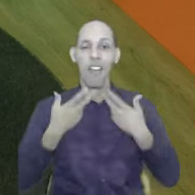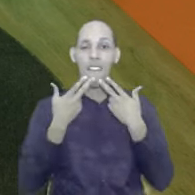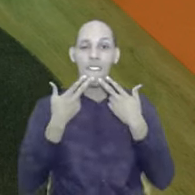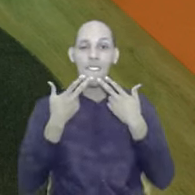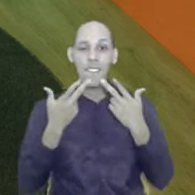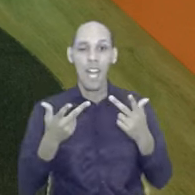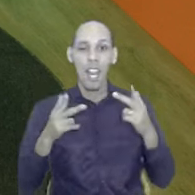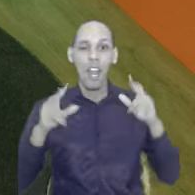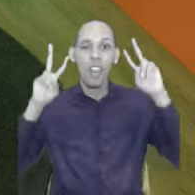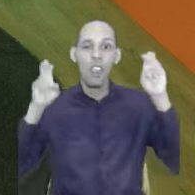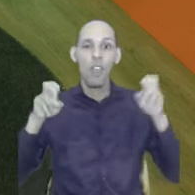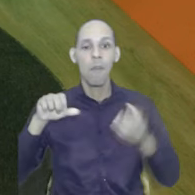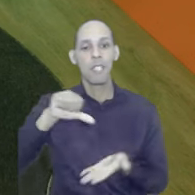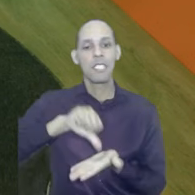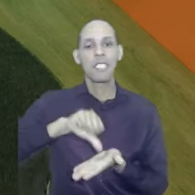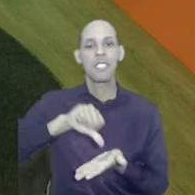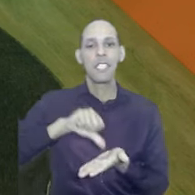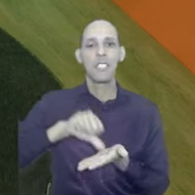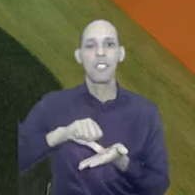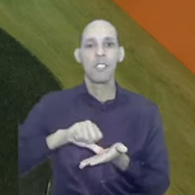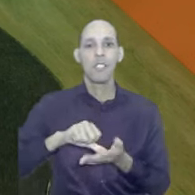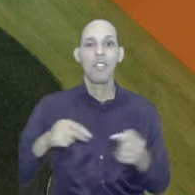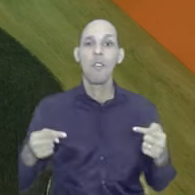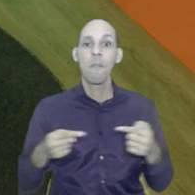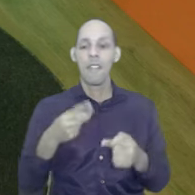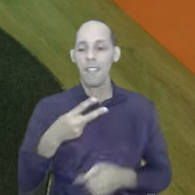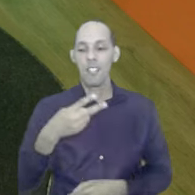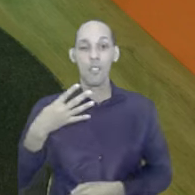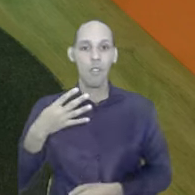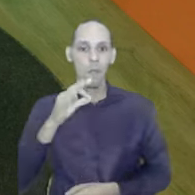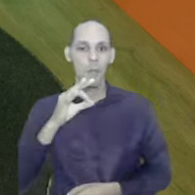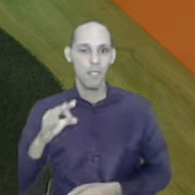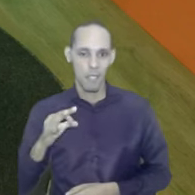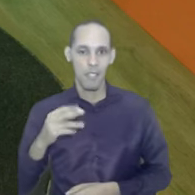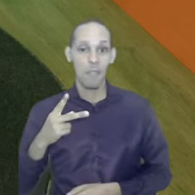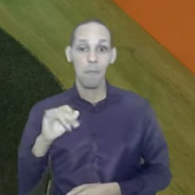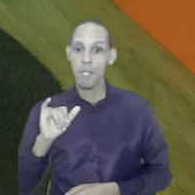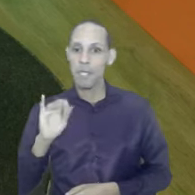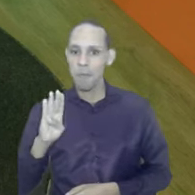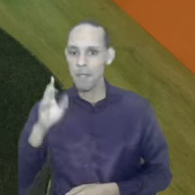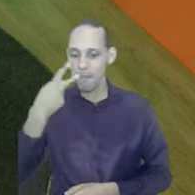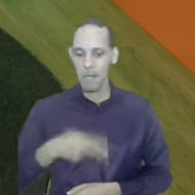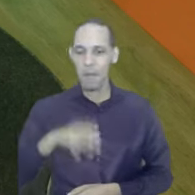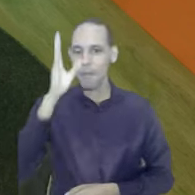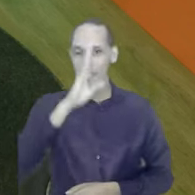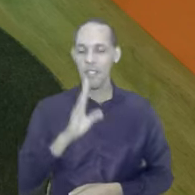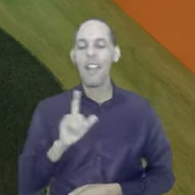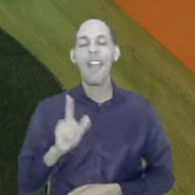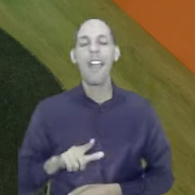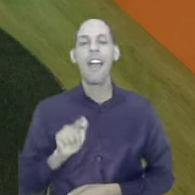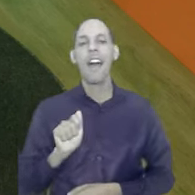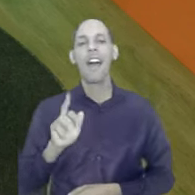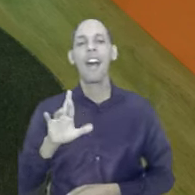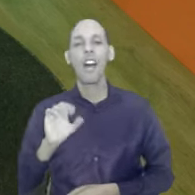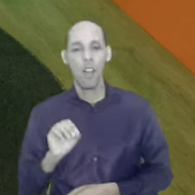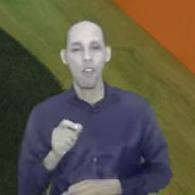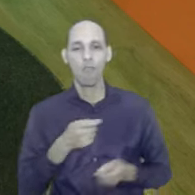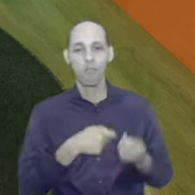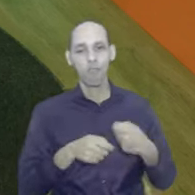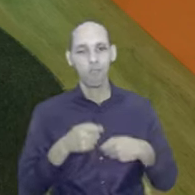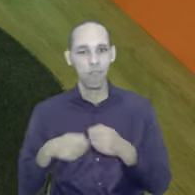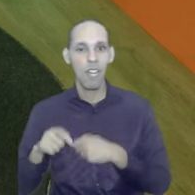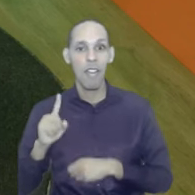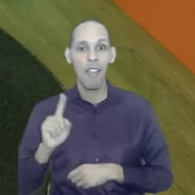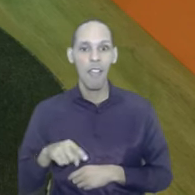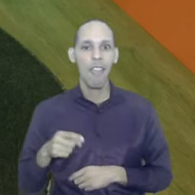24% do PIB brasileiro que é o segmento do Agronegócios que com todos os desafios que enfrenta ainda é um